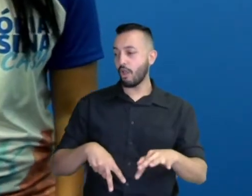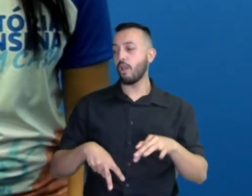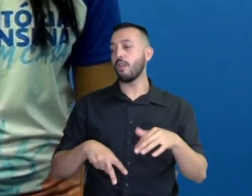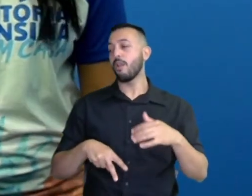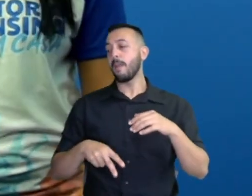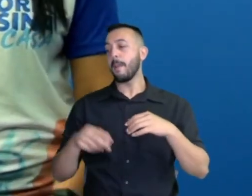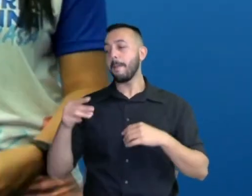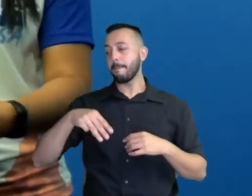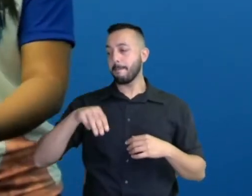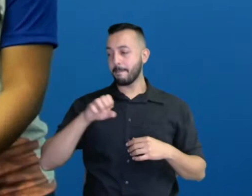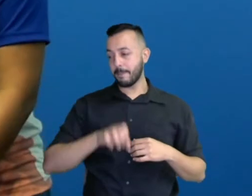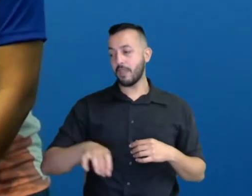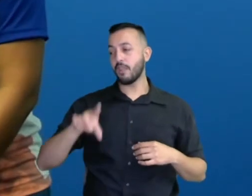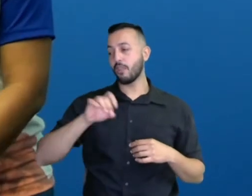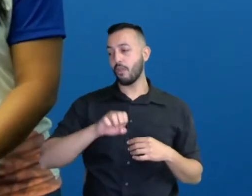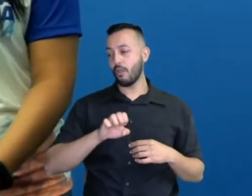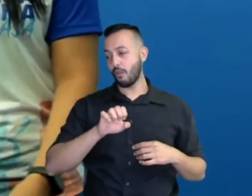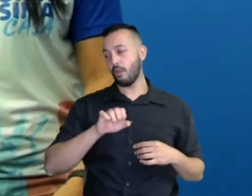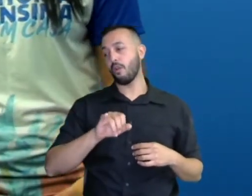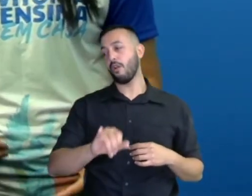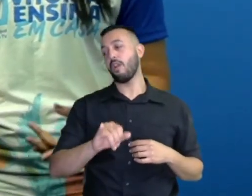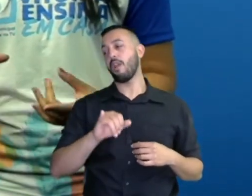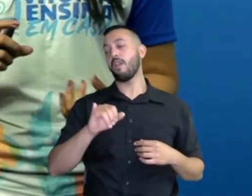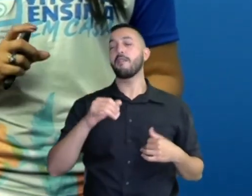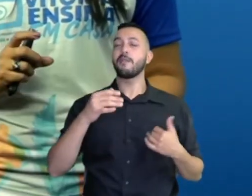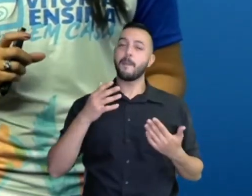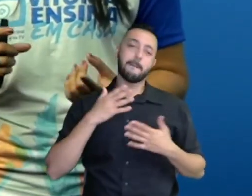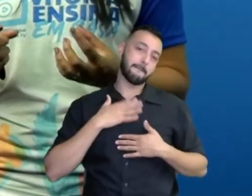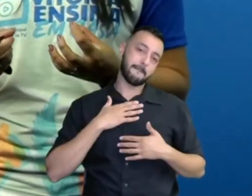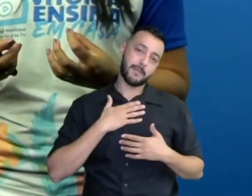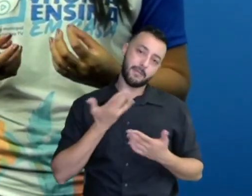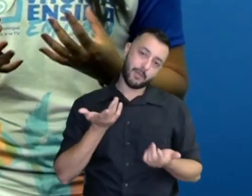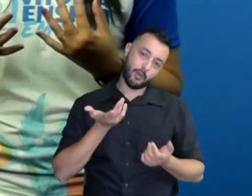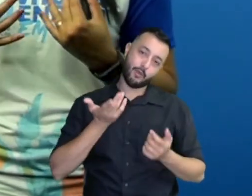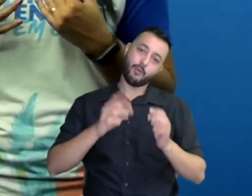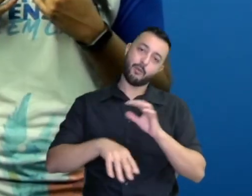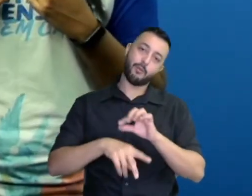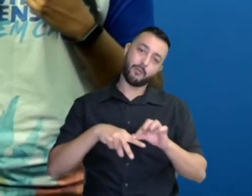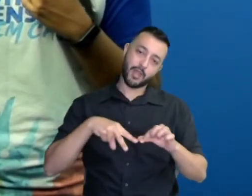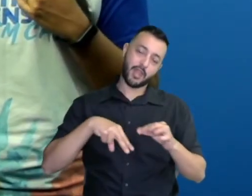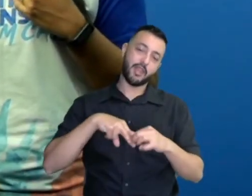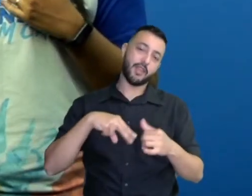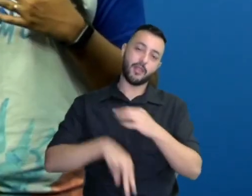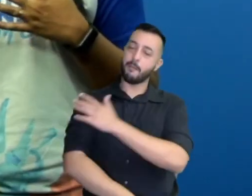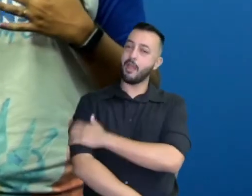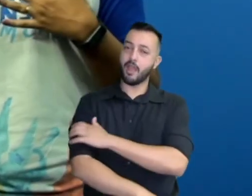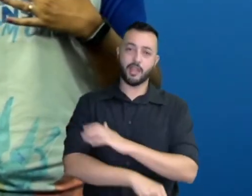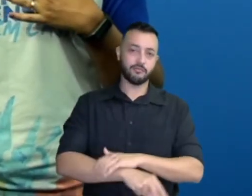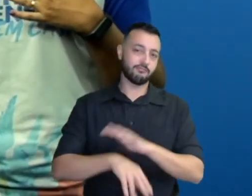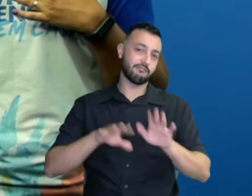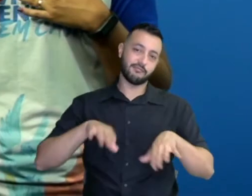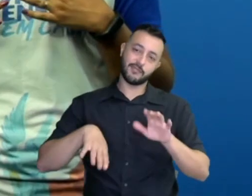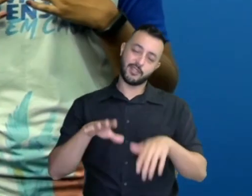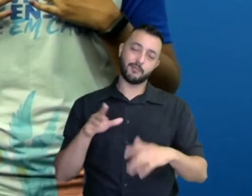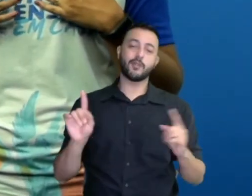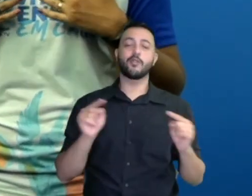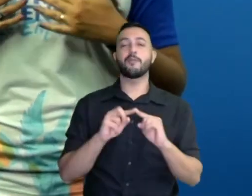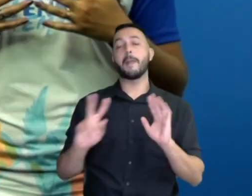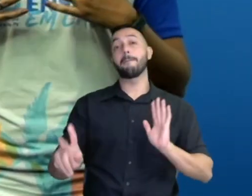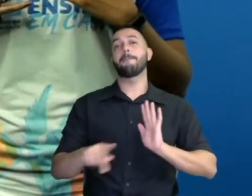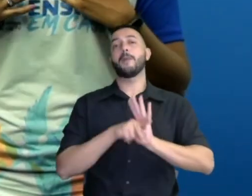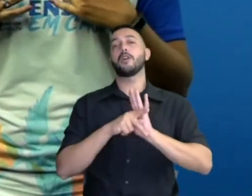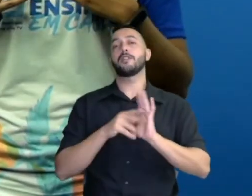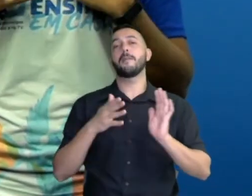la pierna, me duele el pie, certo? Então, a gente sempre vai usar em valor possessivo quando a gente se refere a alguma